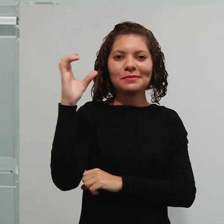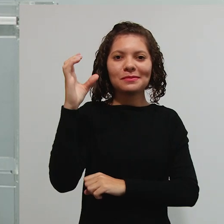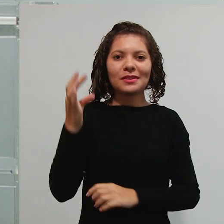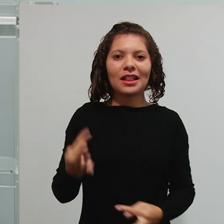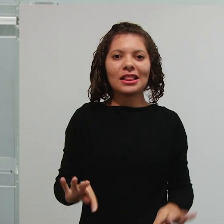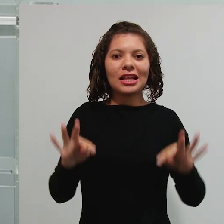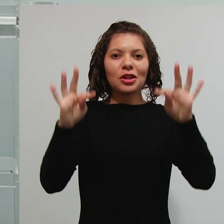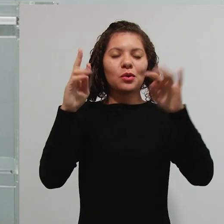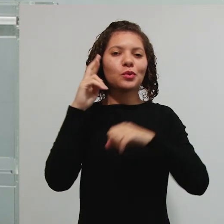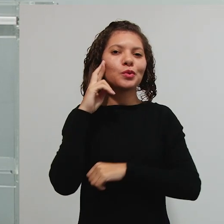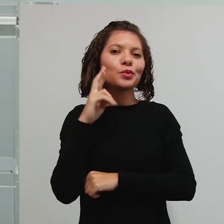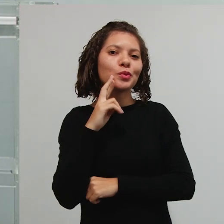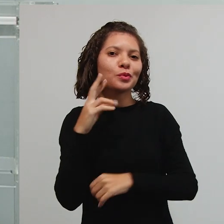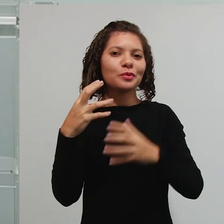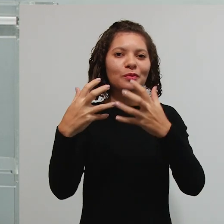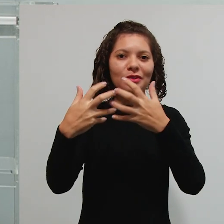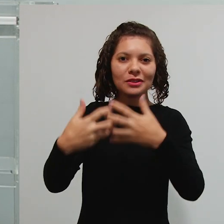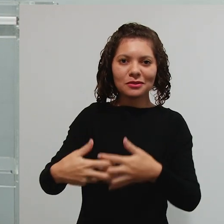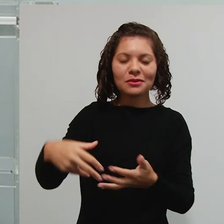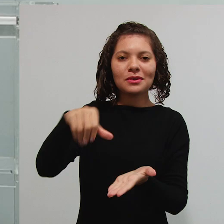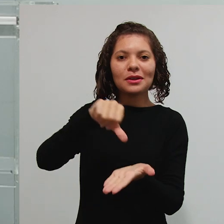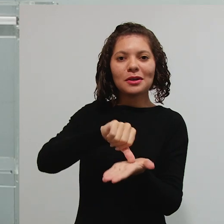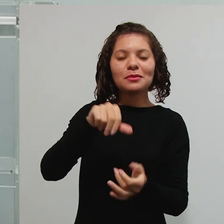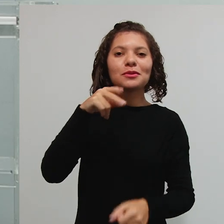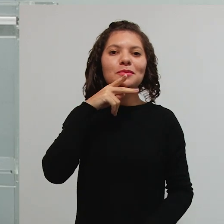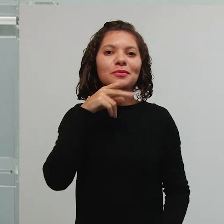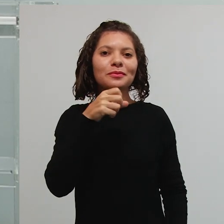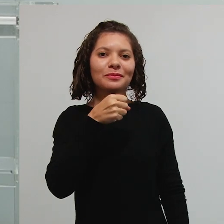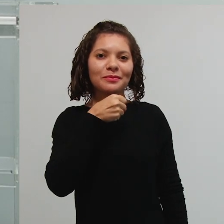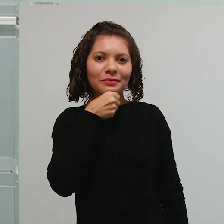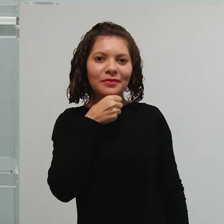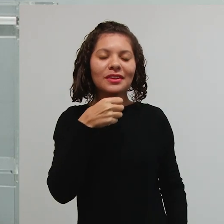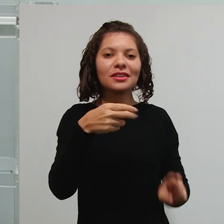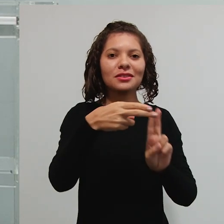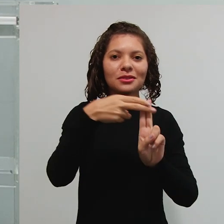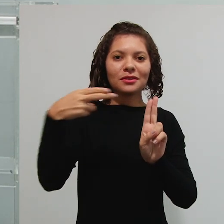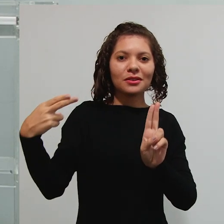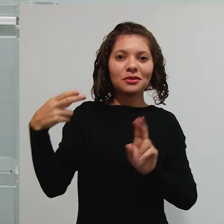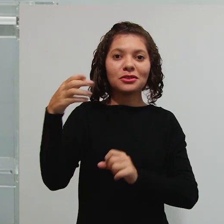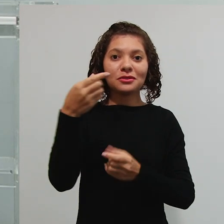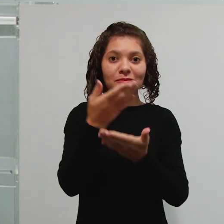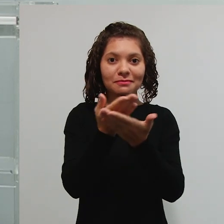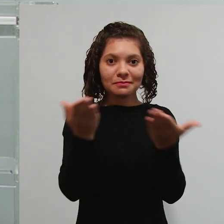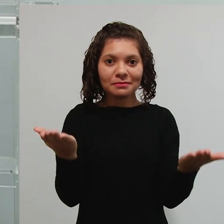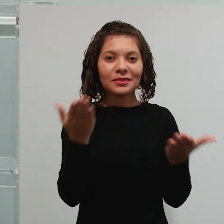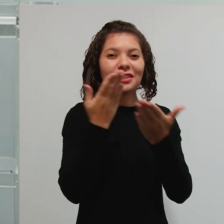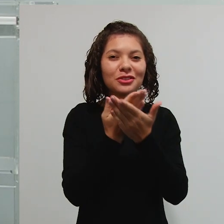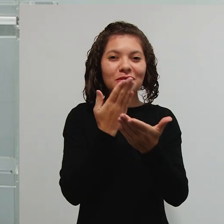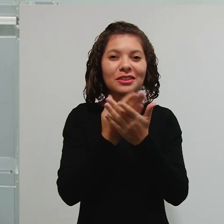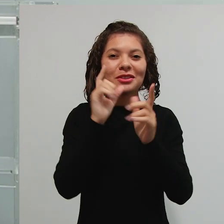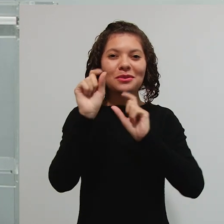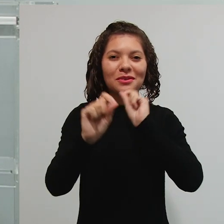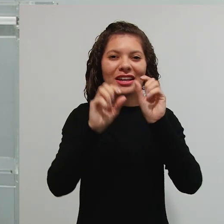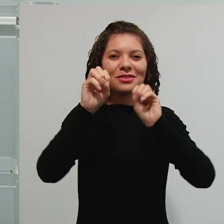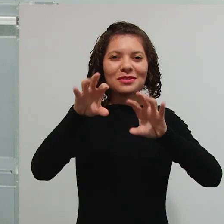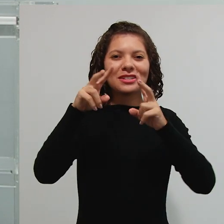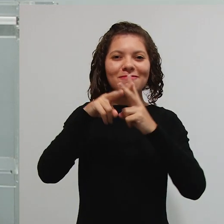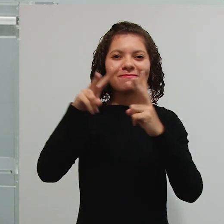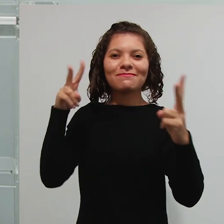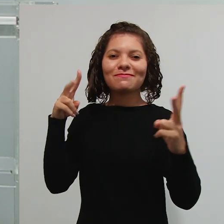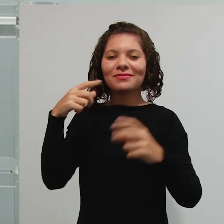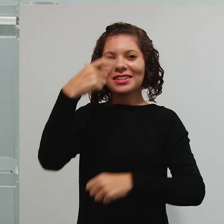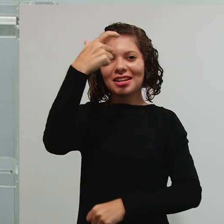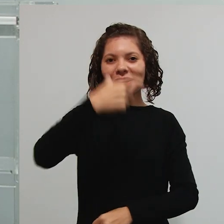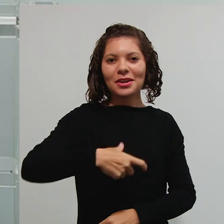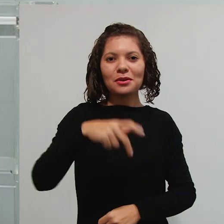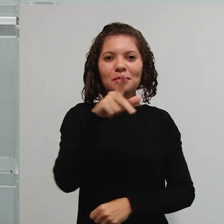de Rondônia, o IFRO, Campus Porto Velho, Zona Norte. Você está na Educação à Distância e eu, lindíssima,